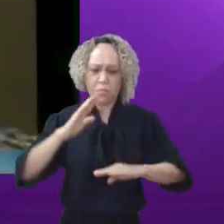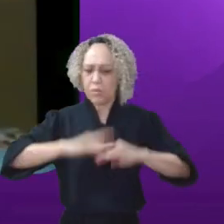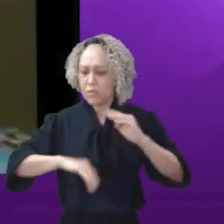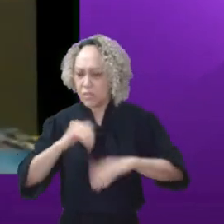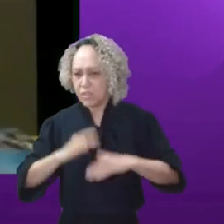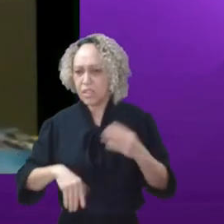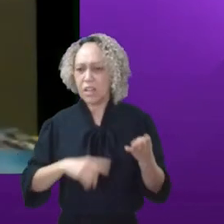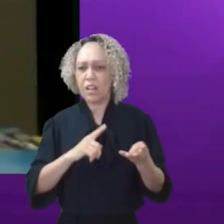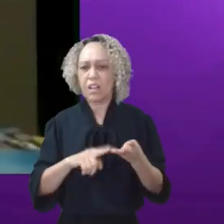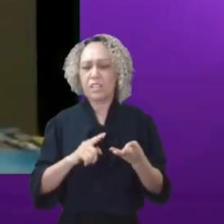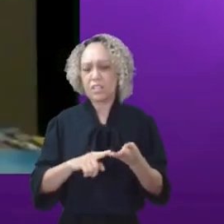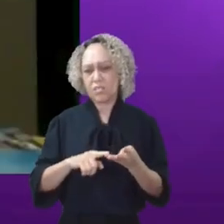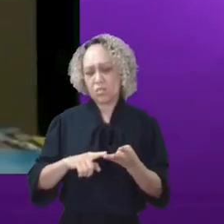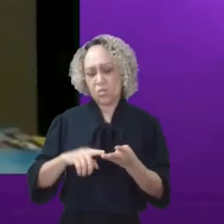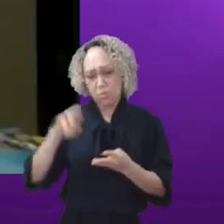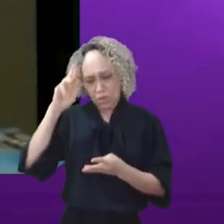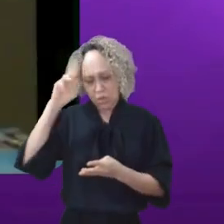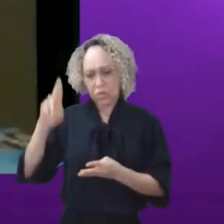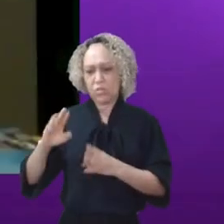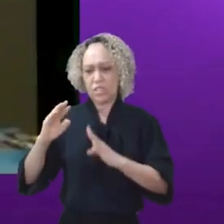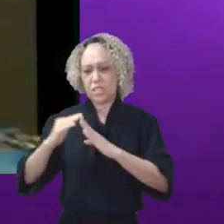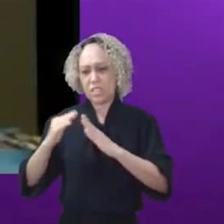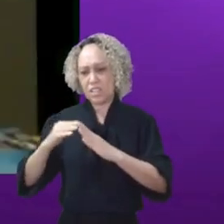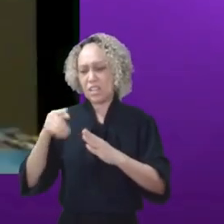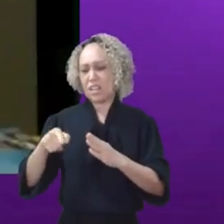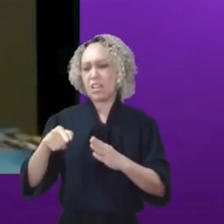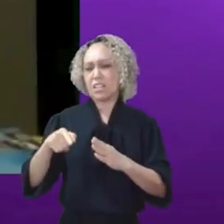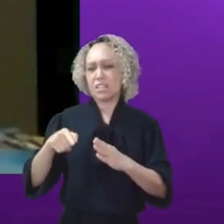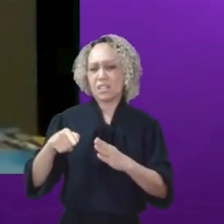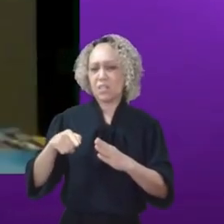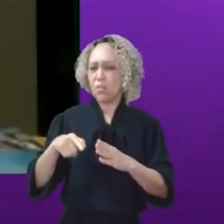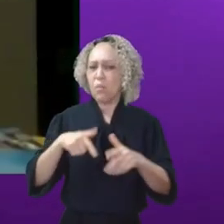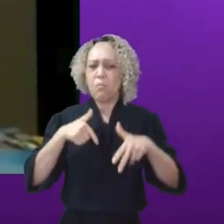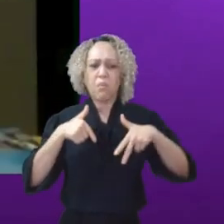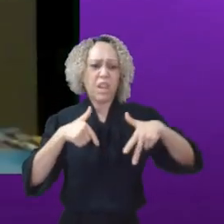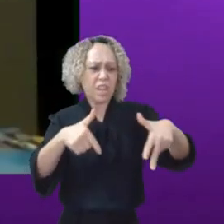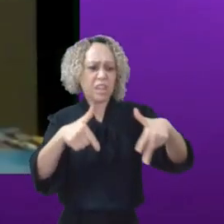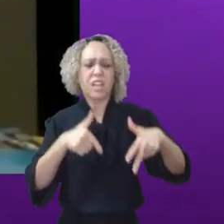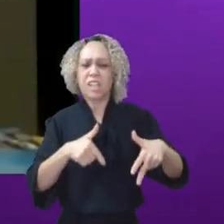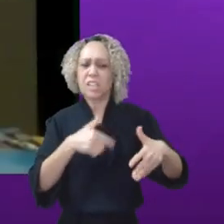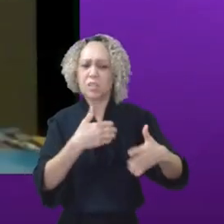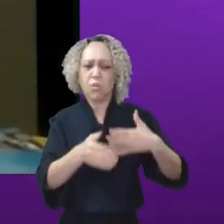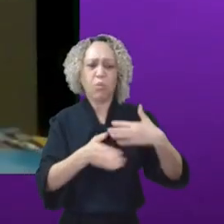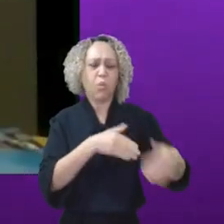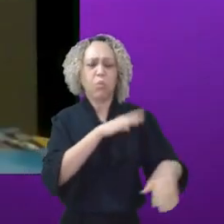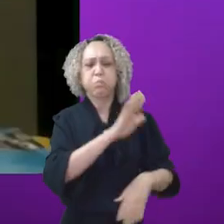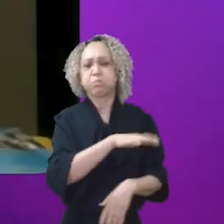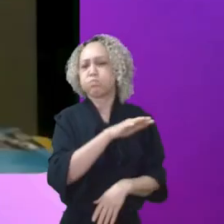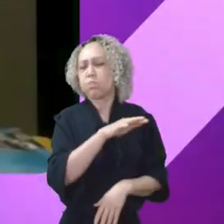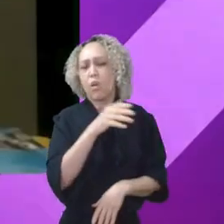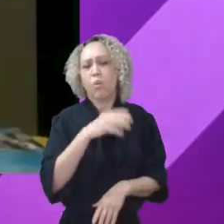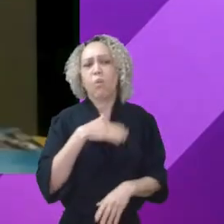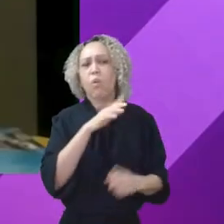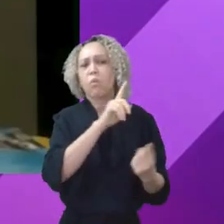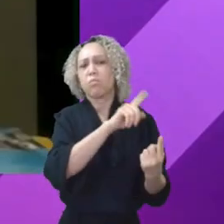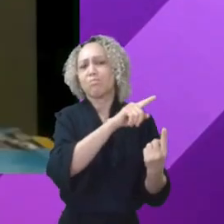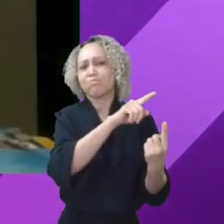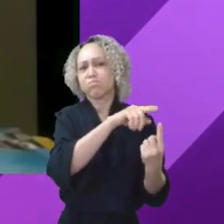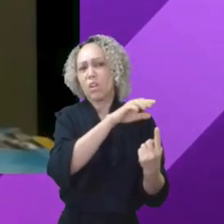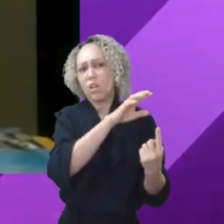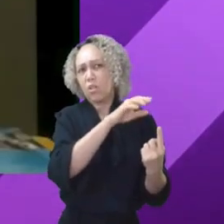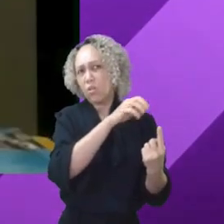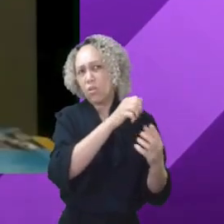profissionais, como donas de casa, como militantes, em qualquer lugar, né, esse conhecimento é